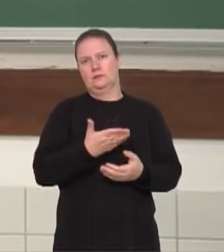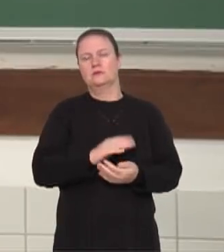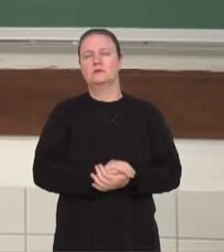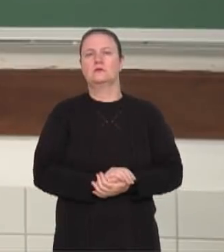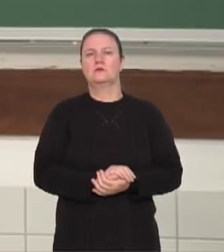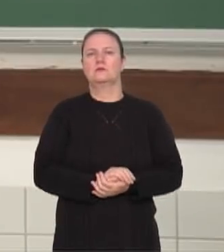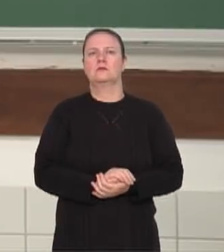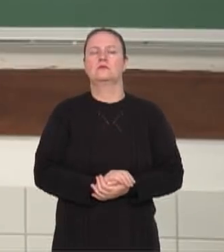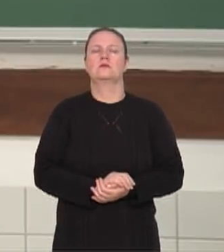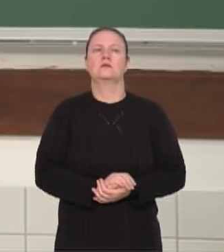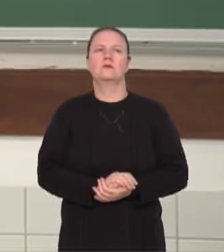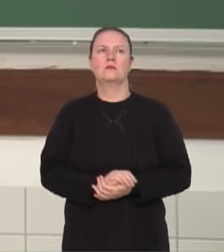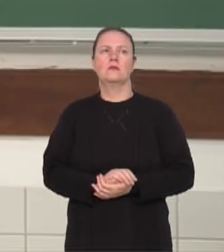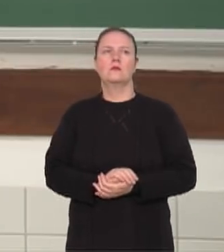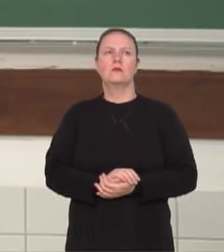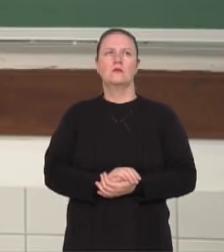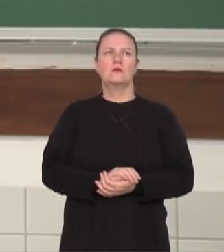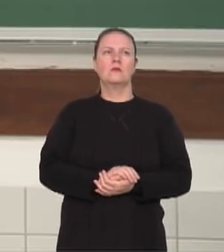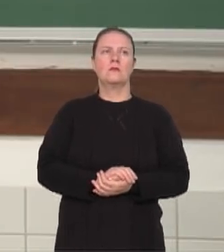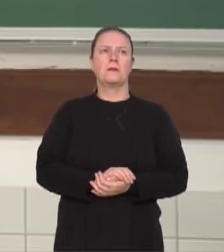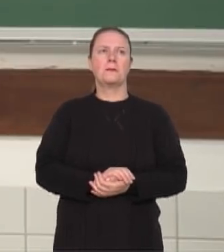transitivo direto.